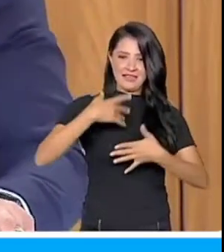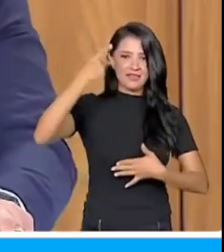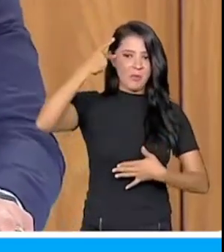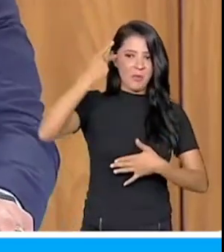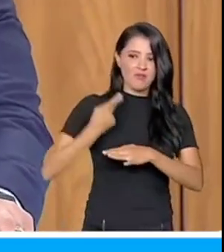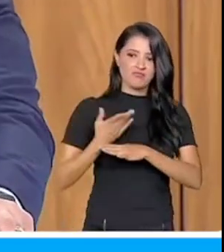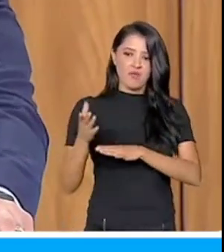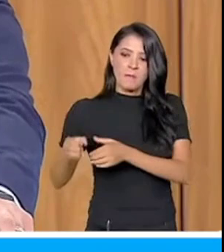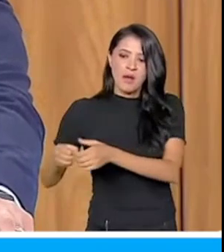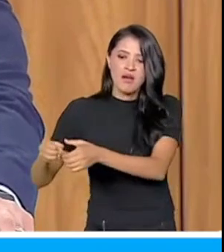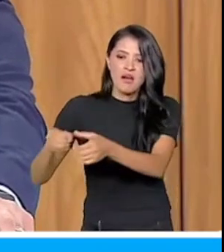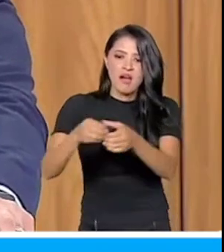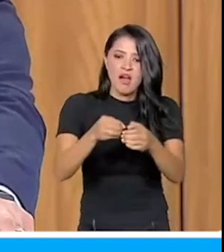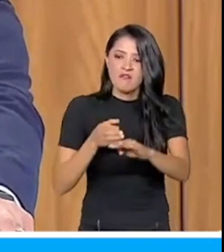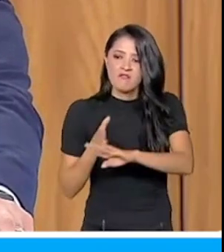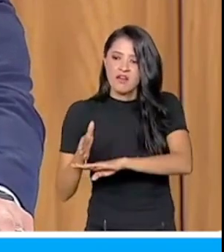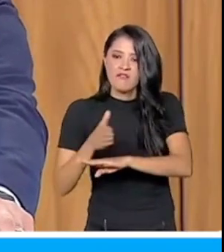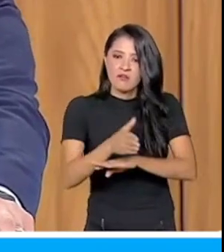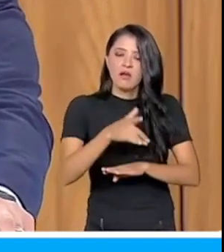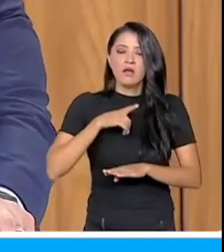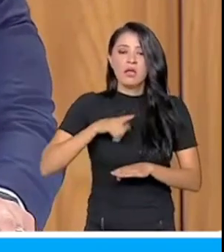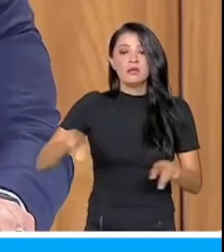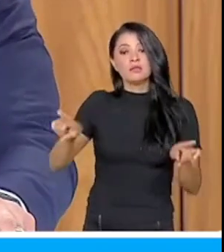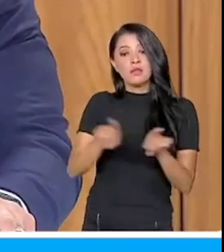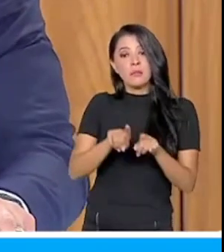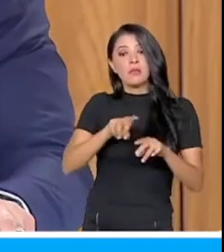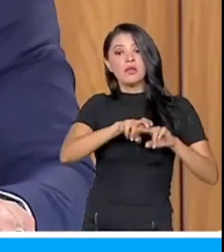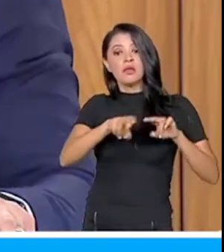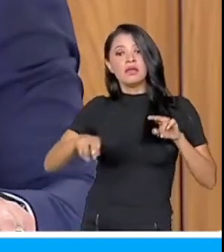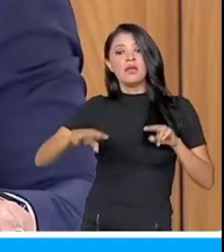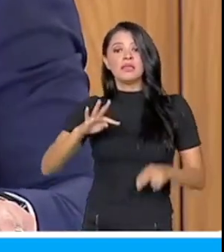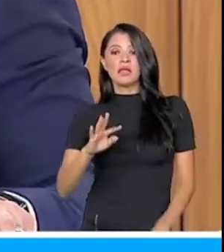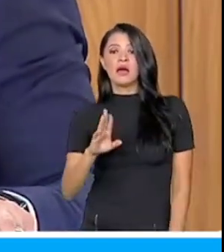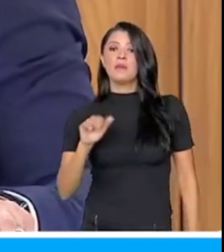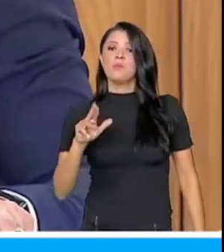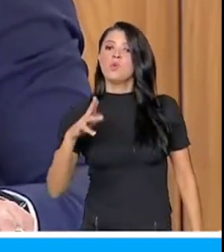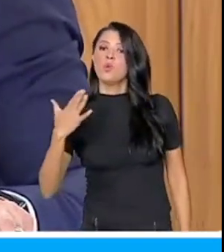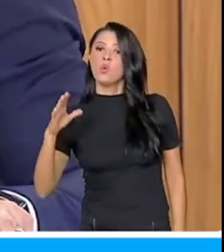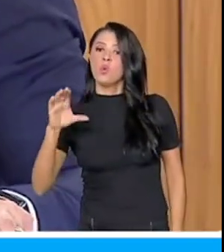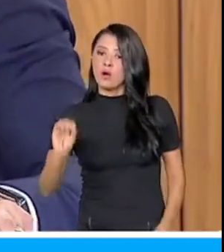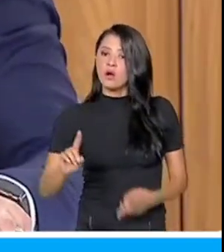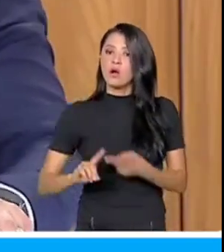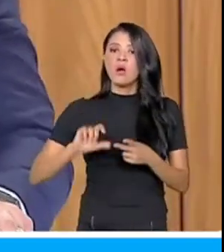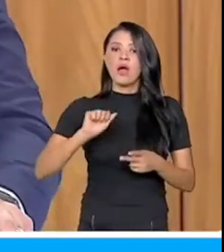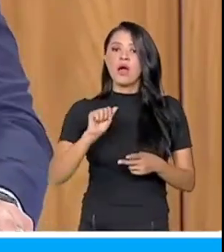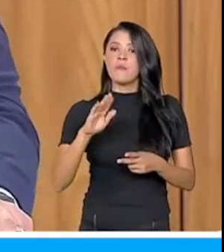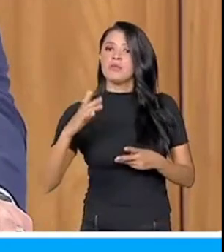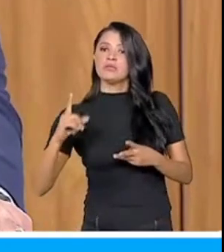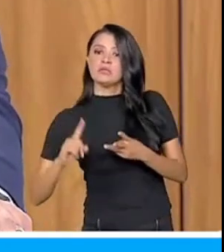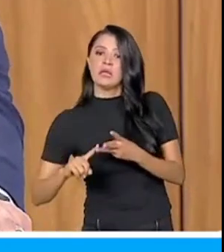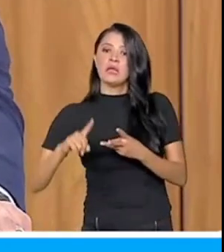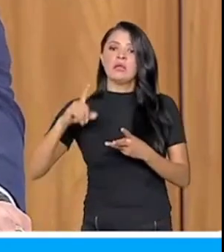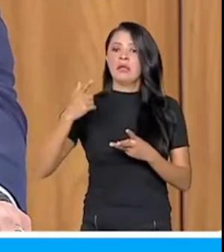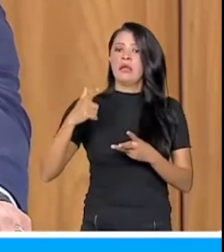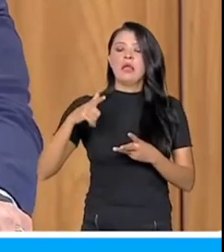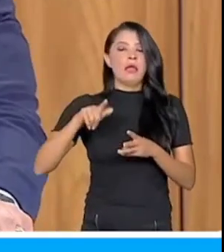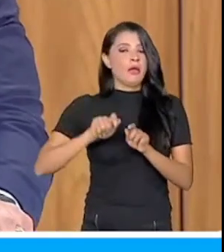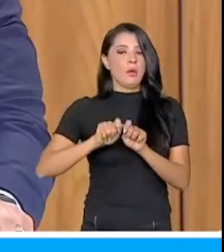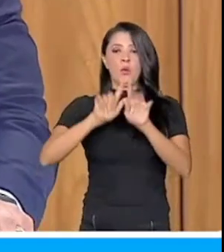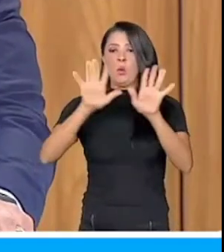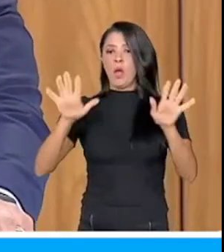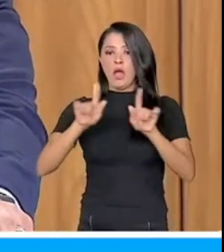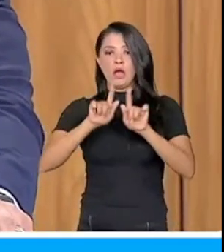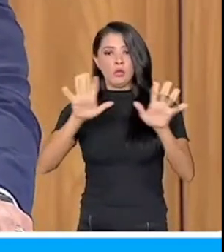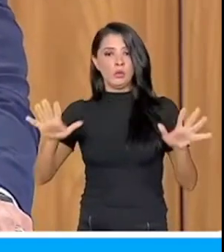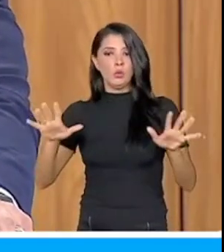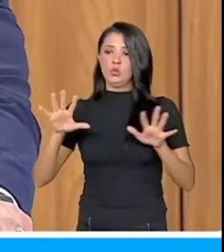região metropolitana, e a ideia é que a gente possa levar o metrô também para Taboão da Serra, que a gente possa levar o metrô para ABC, que a gente possa levar o metrô então para Guarulhos.